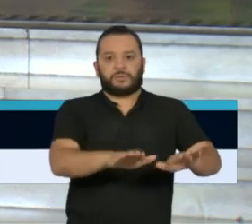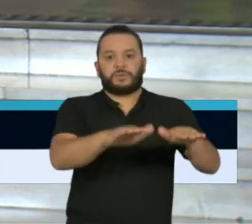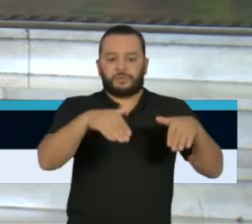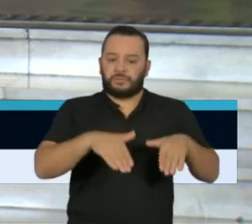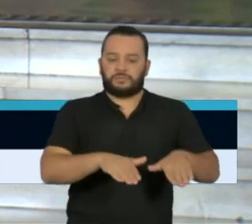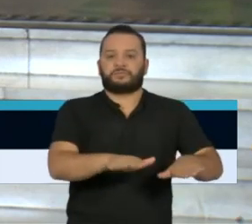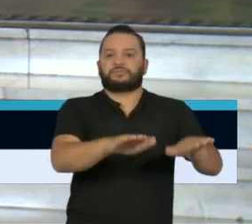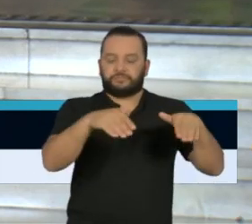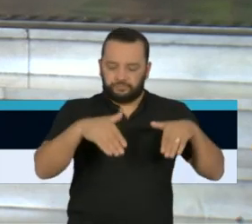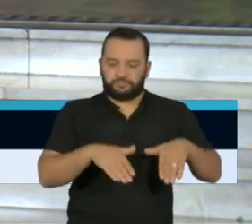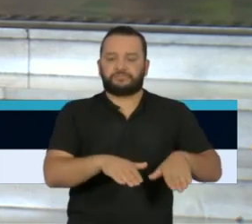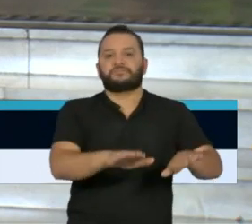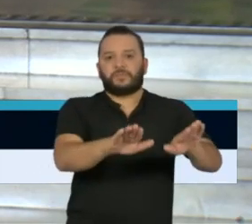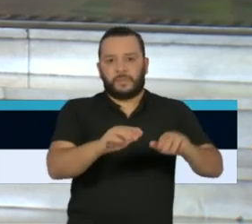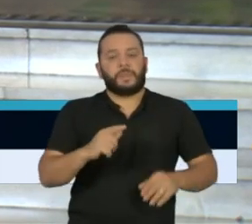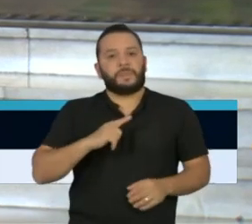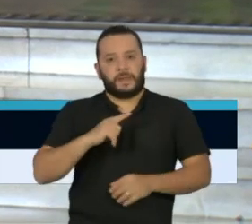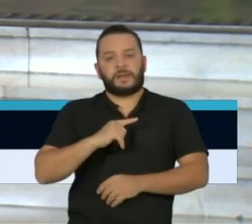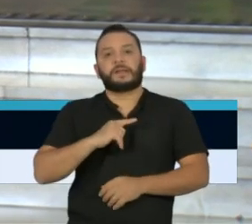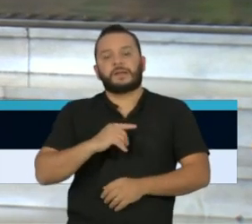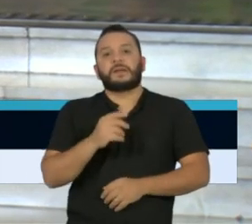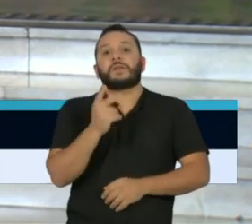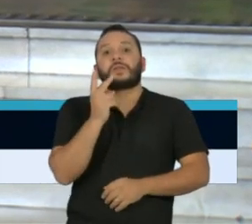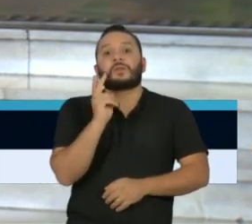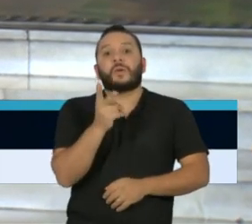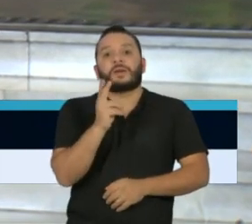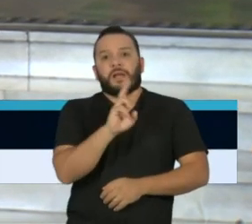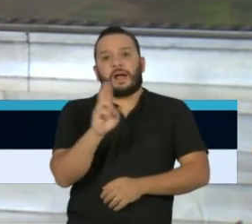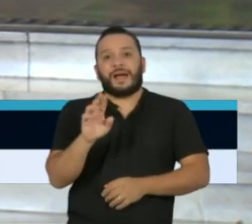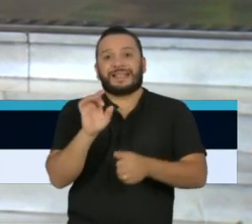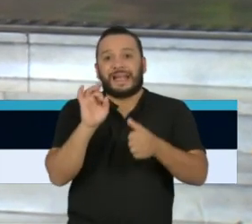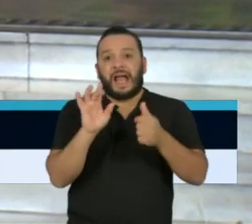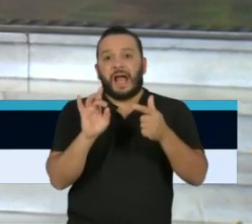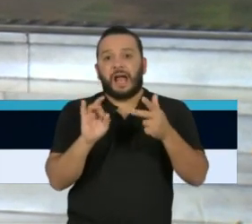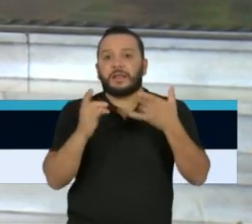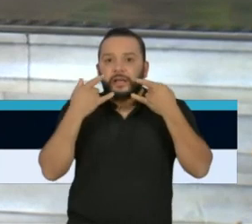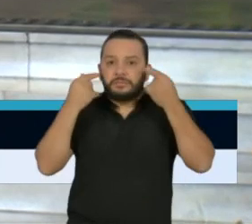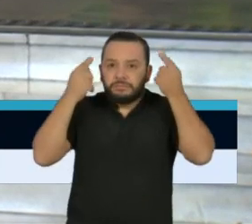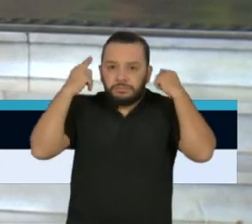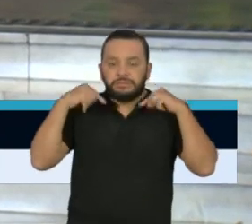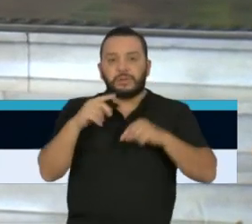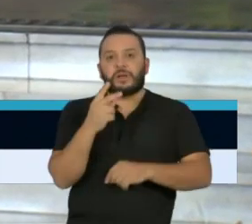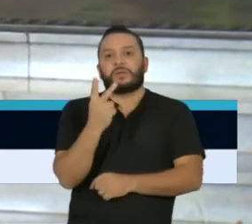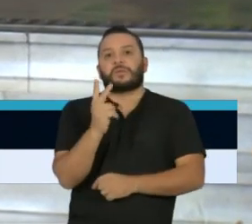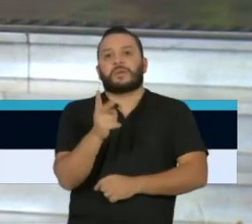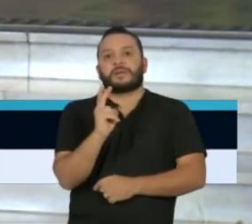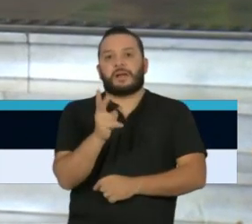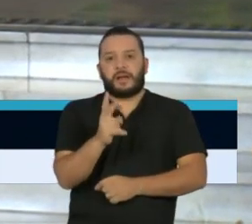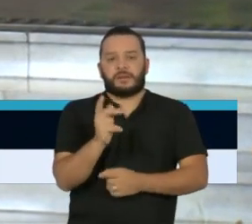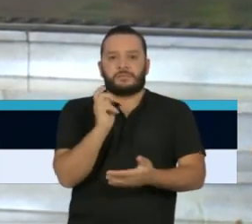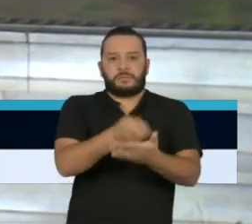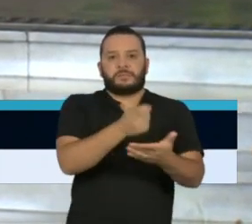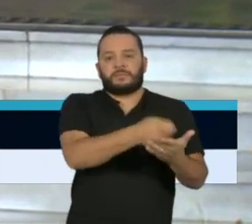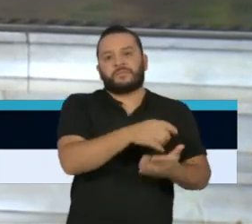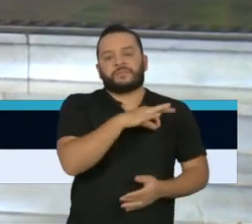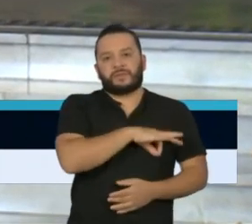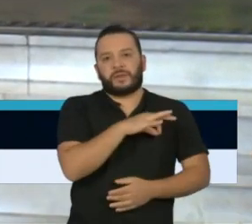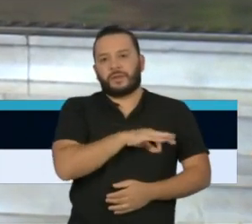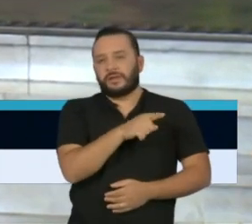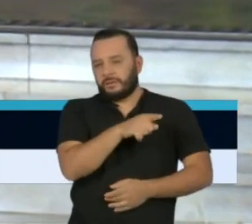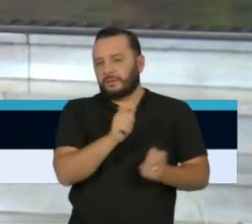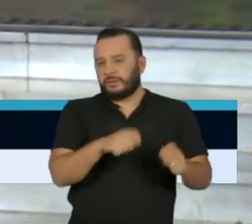carentes, que vão receber R$ 2,00 por máscara produzida e a remuneração pode